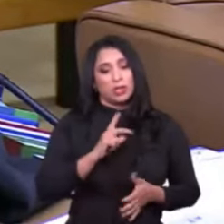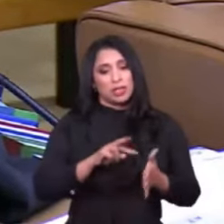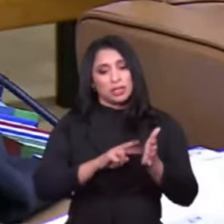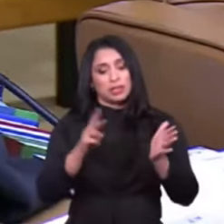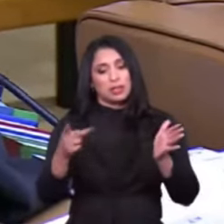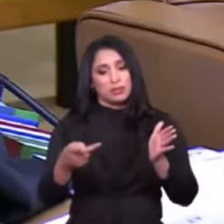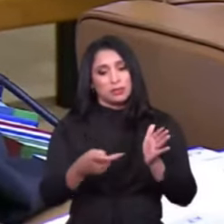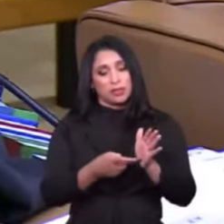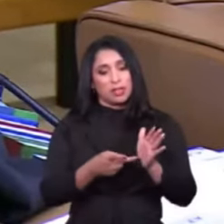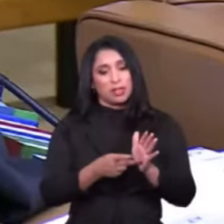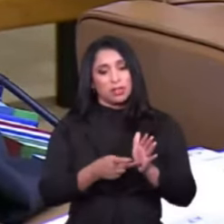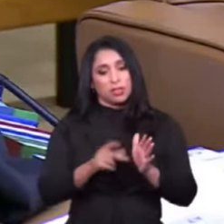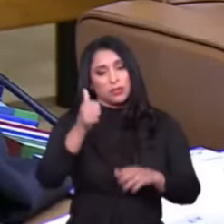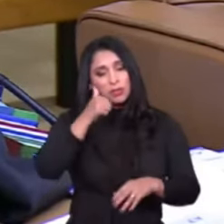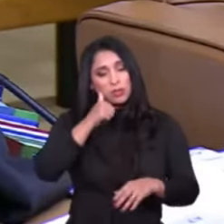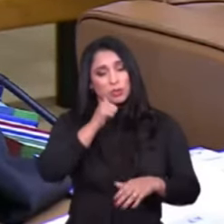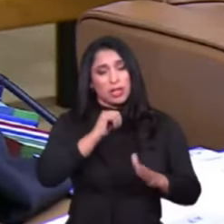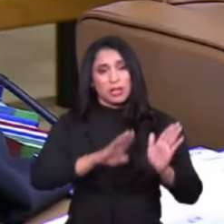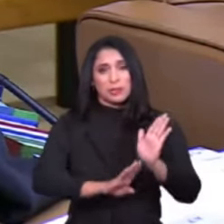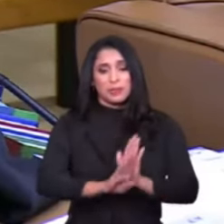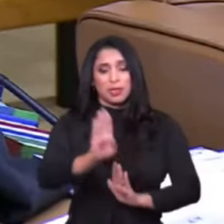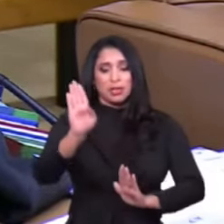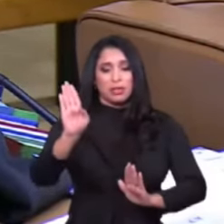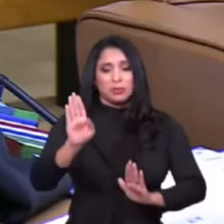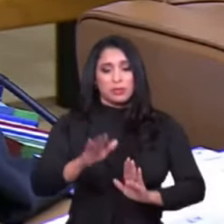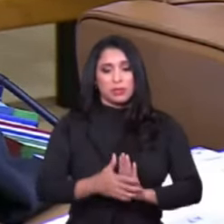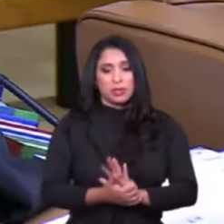entre as mulheres.